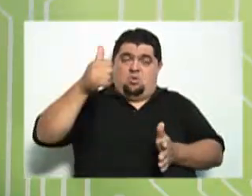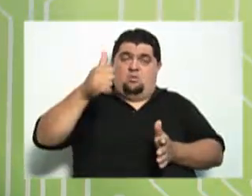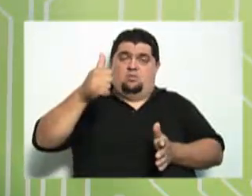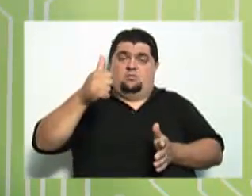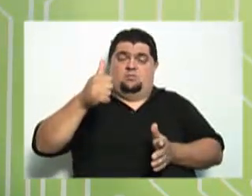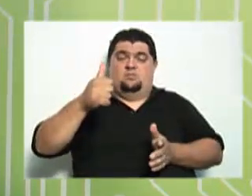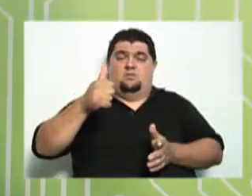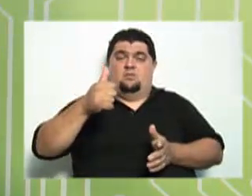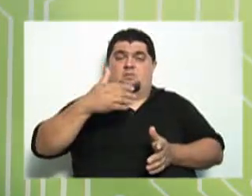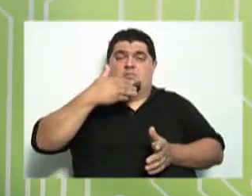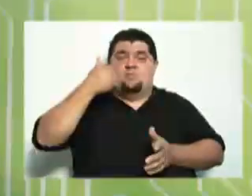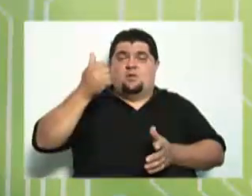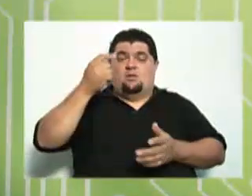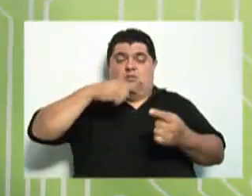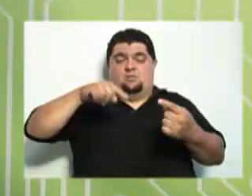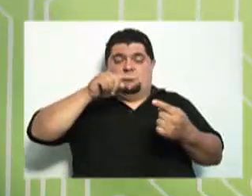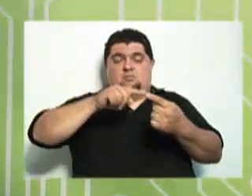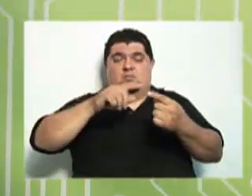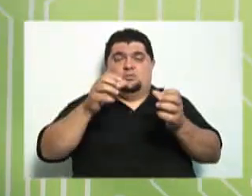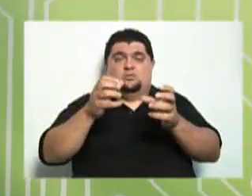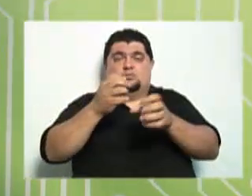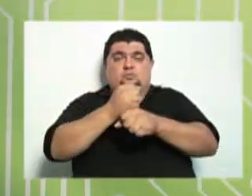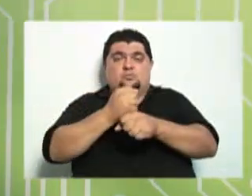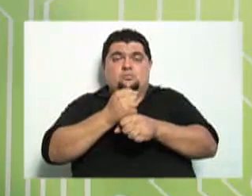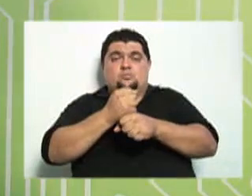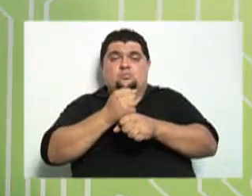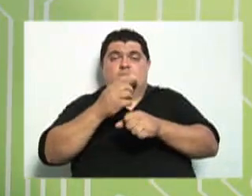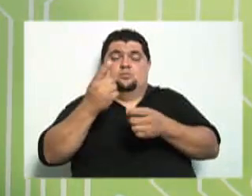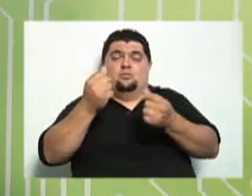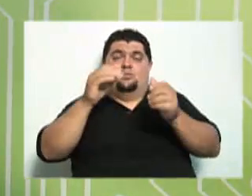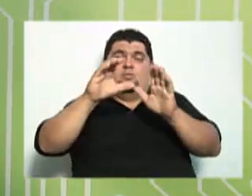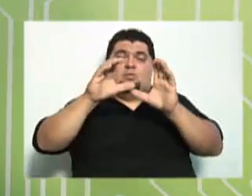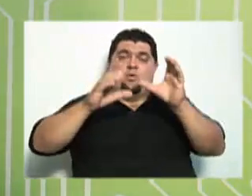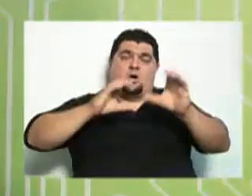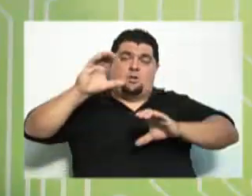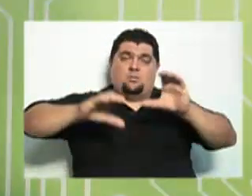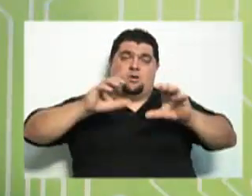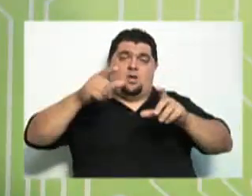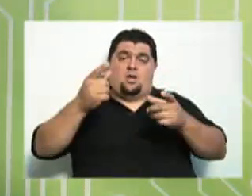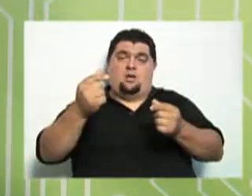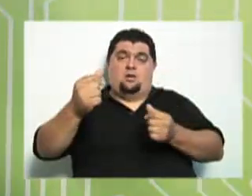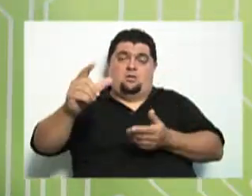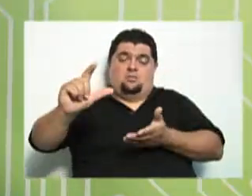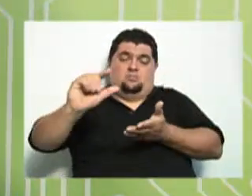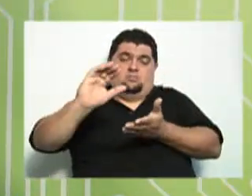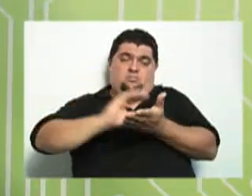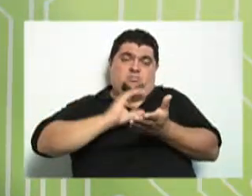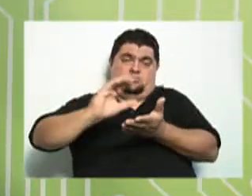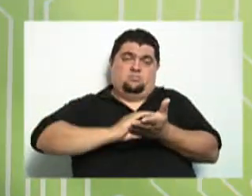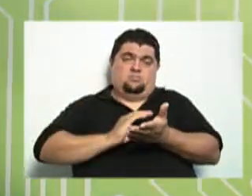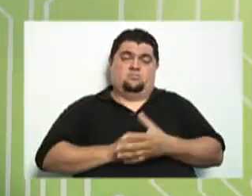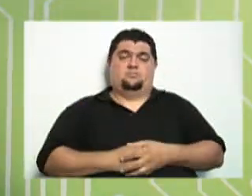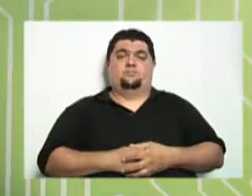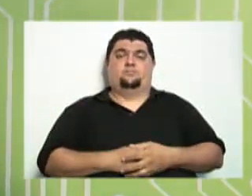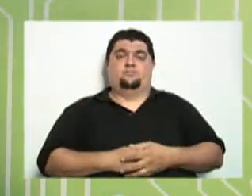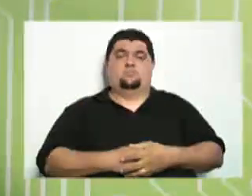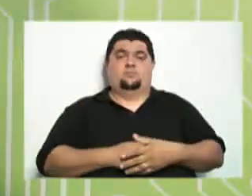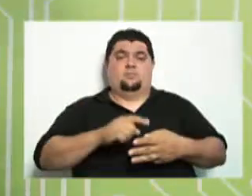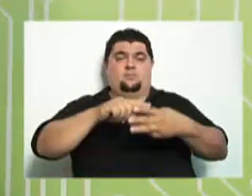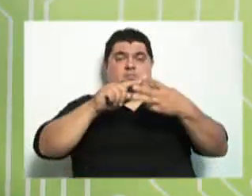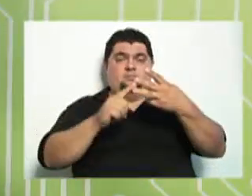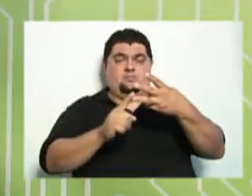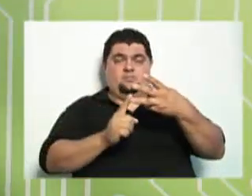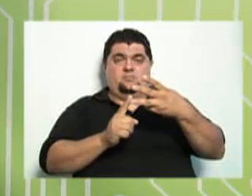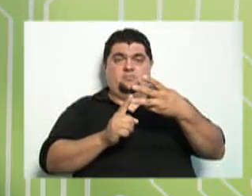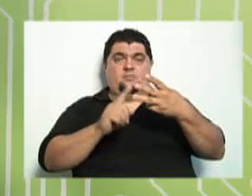Nosso grande objetivo, junto com o capitalismo, junto na economia, é ter lucro, ter um retorno rentável positivo. Essas 3